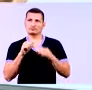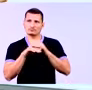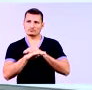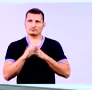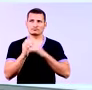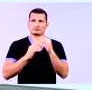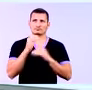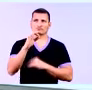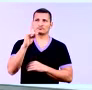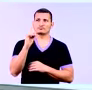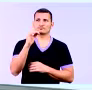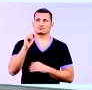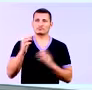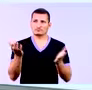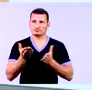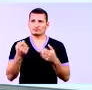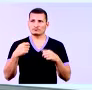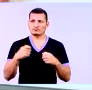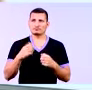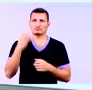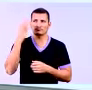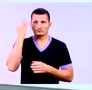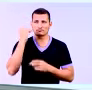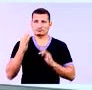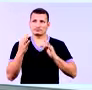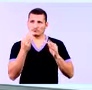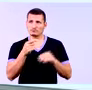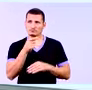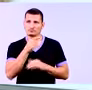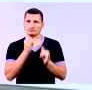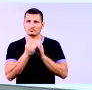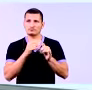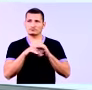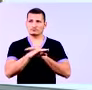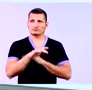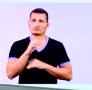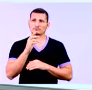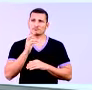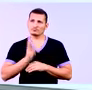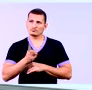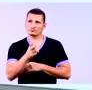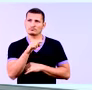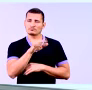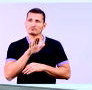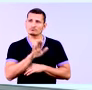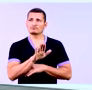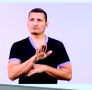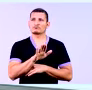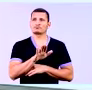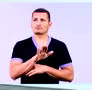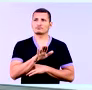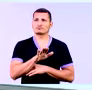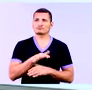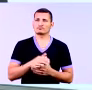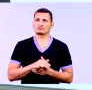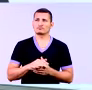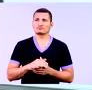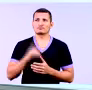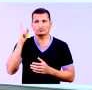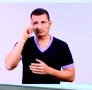que garantir que todos aqueles dados que efetivamente foram armazenados permaneçam de forma consistente. Agora, no dia a dia